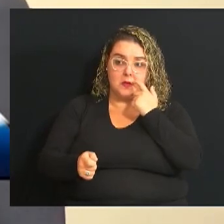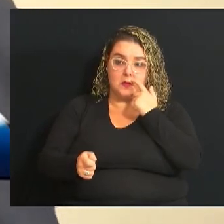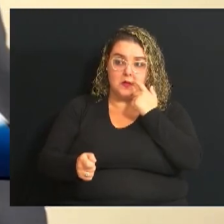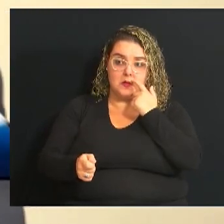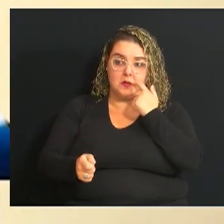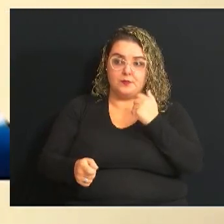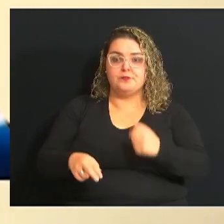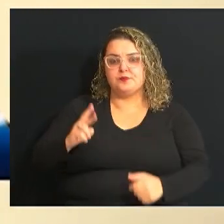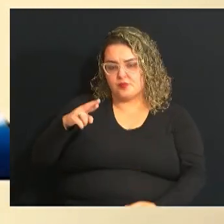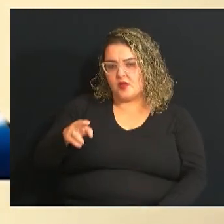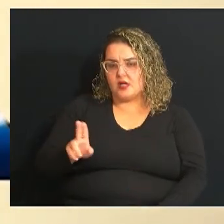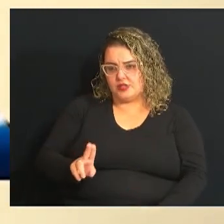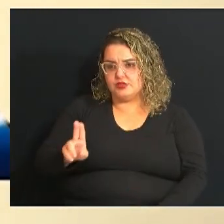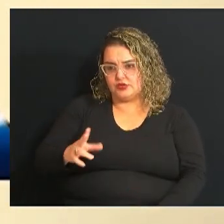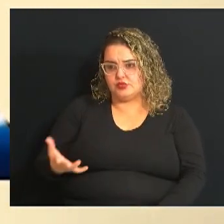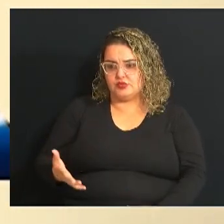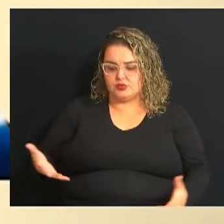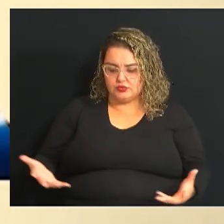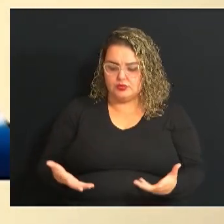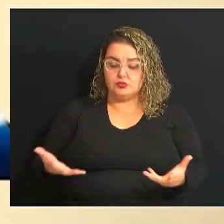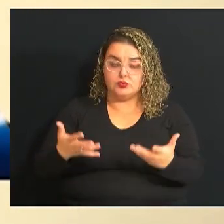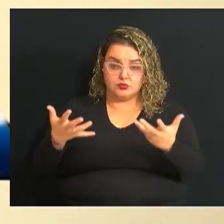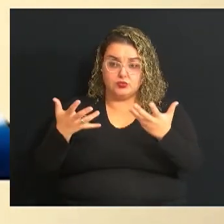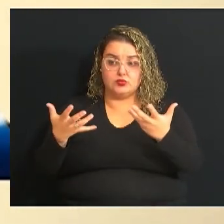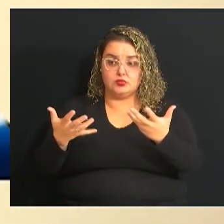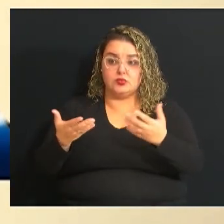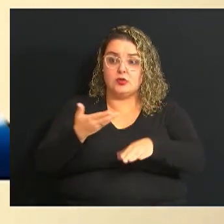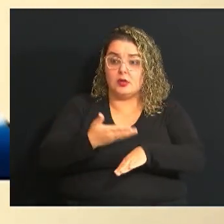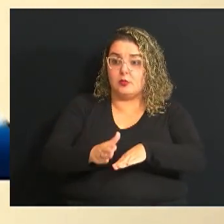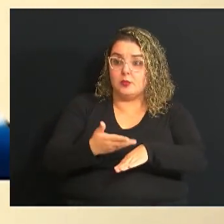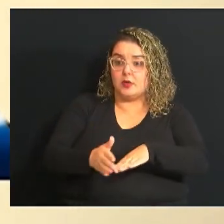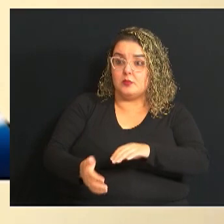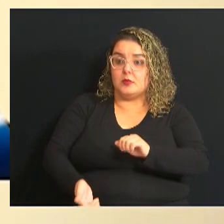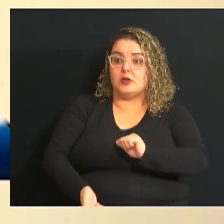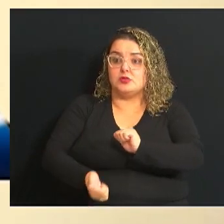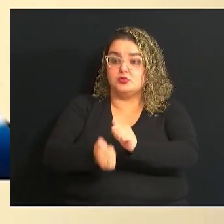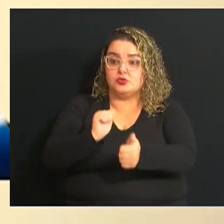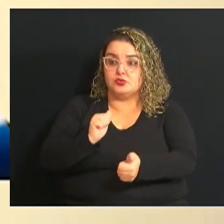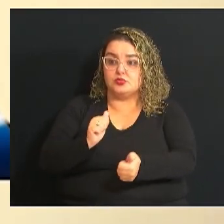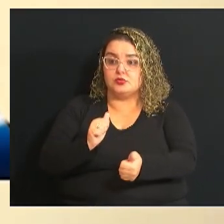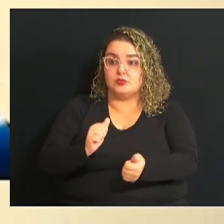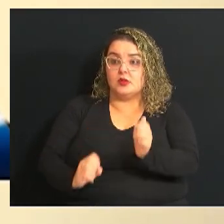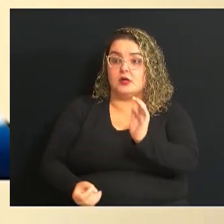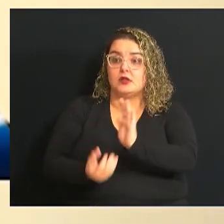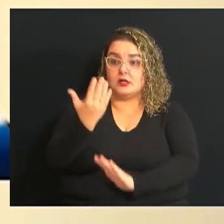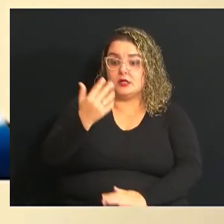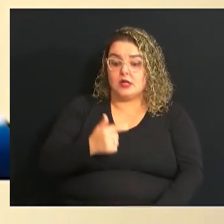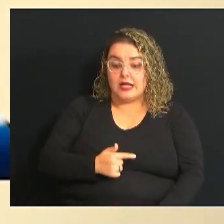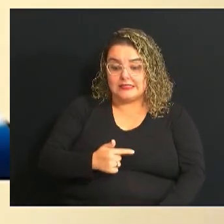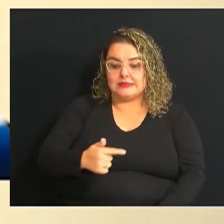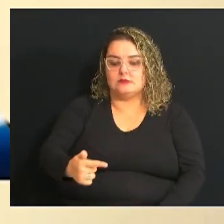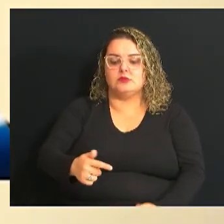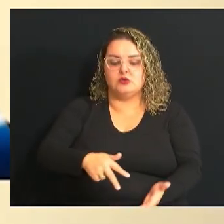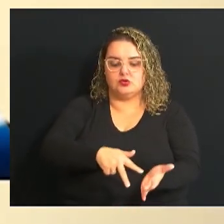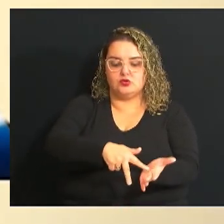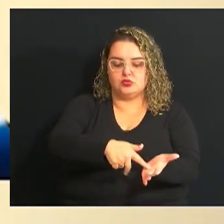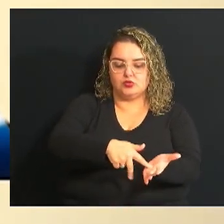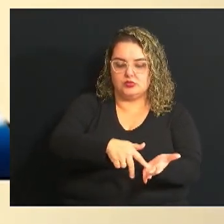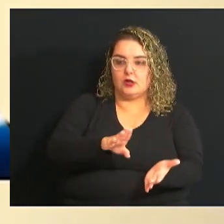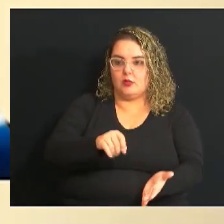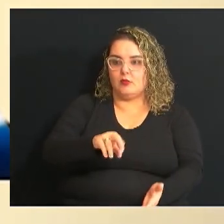pessoas hoje que têm o seu pet como se fosse um ente querido da família, né? E o tratamento dele é a pessoa, se ele não entrar